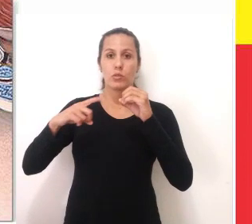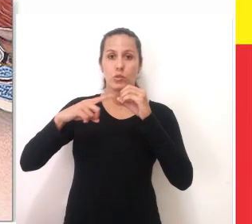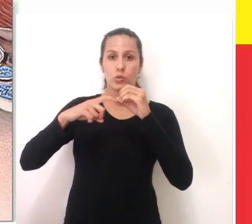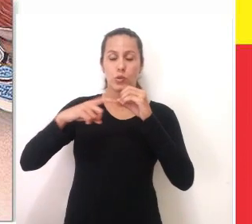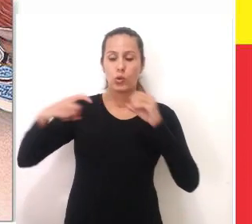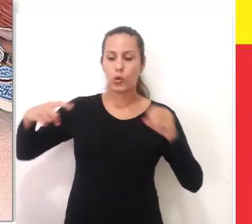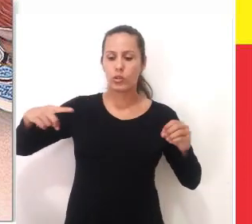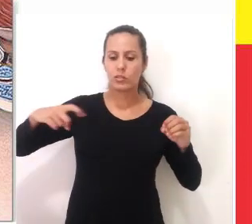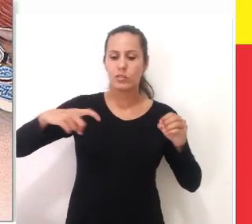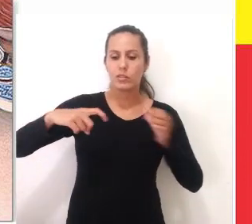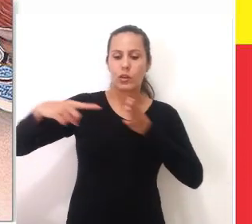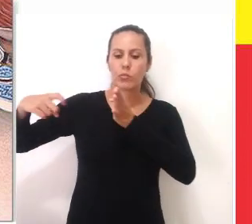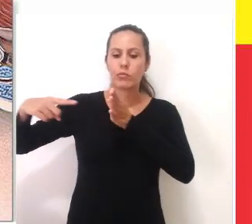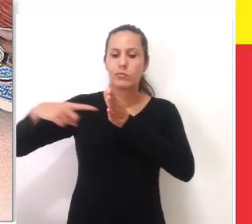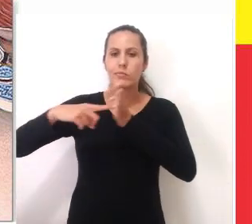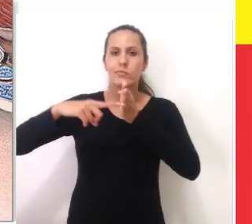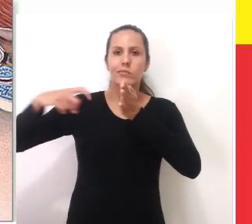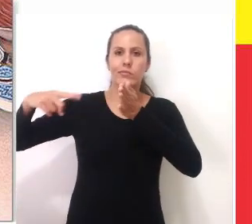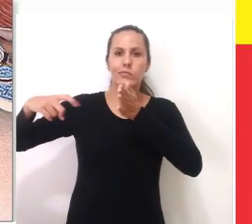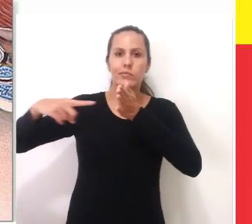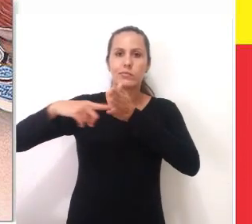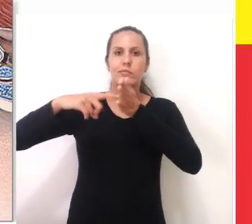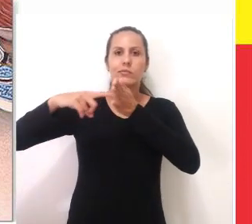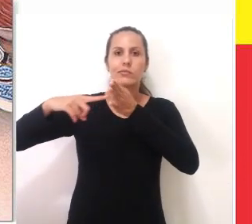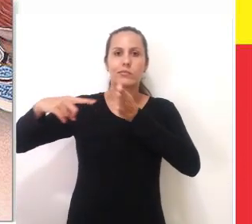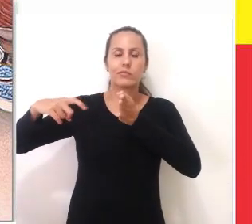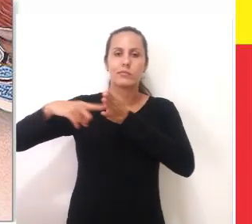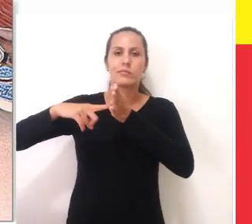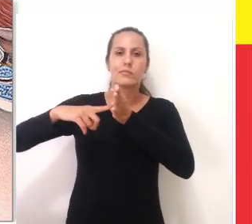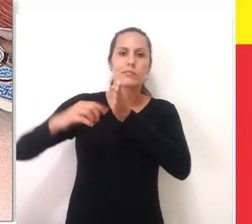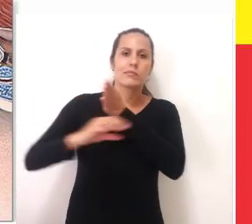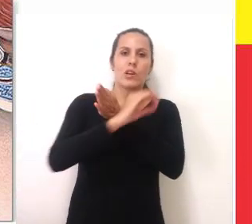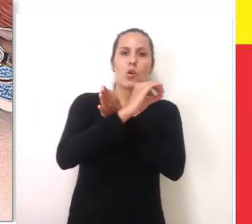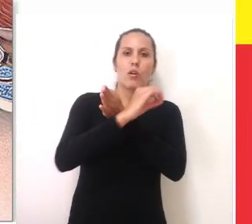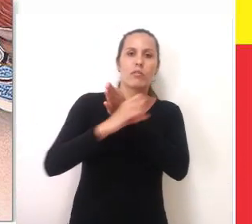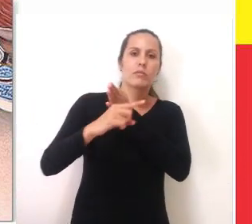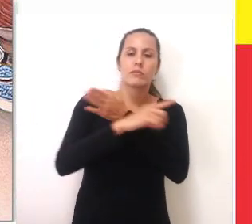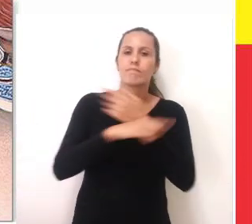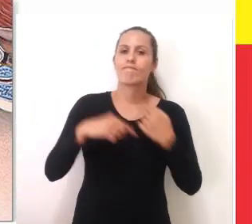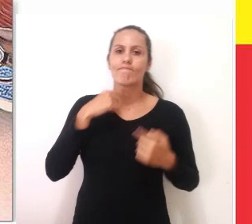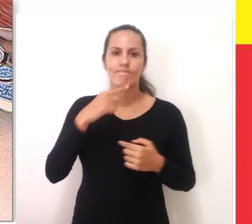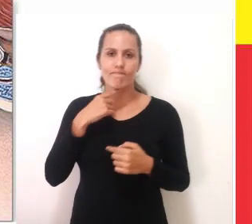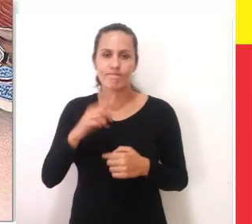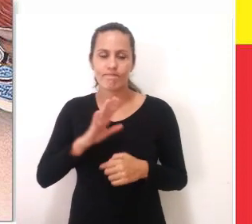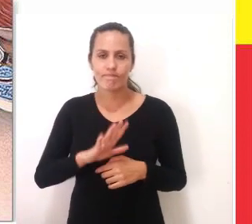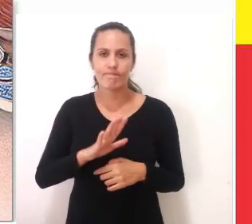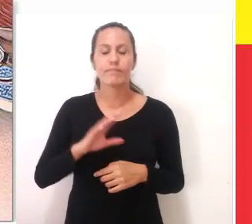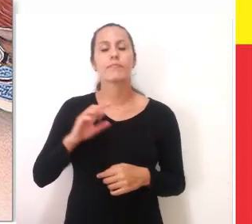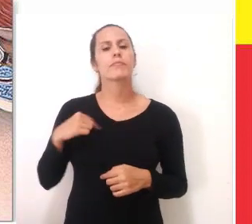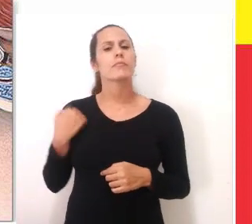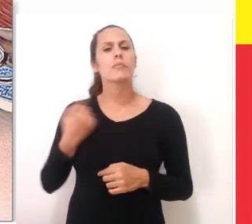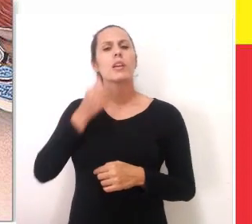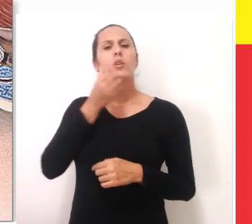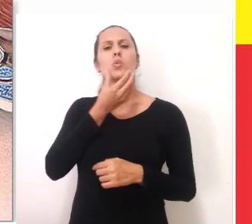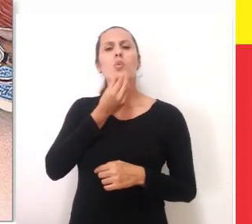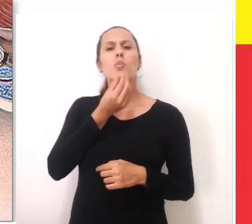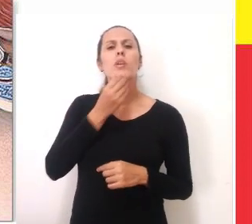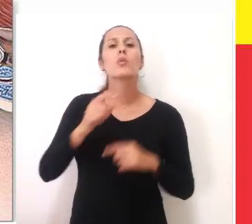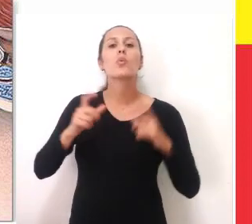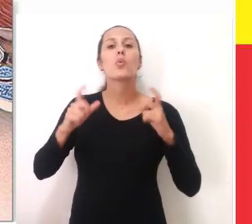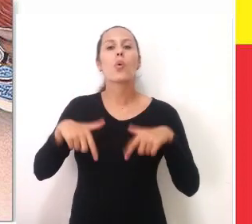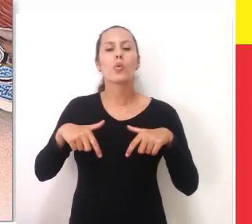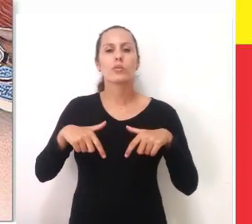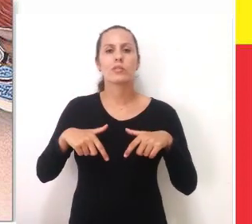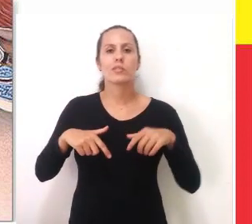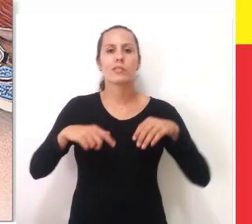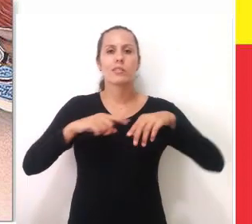encontrar o óvulo. Nos meninos, tá certo? O corte é onde? No canal deferente,